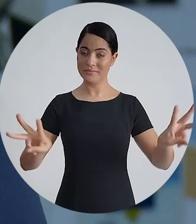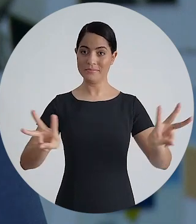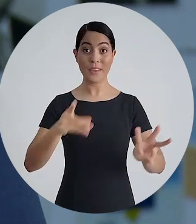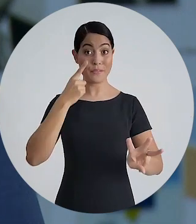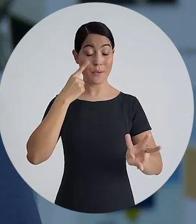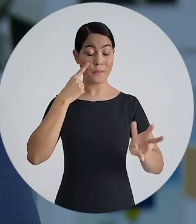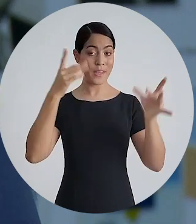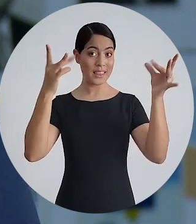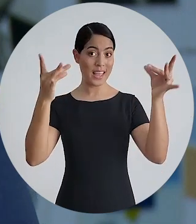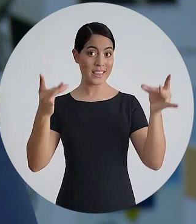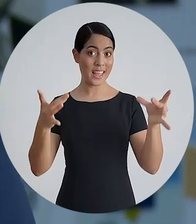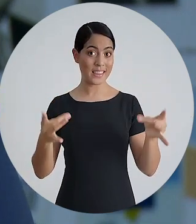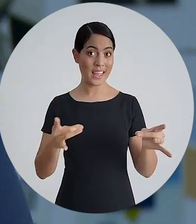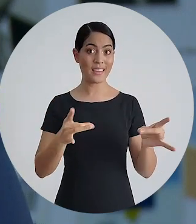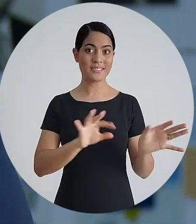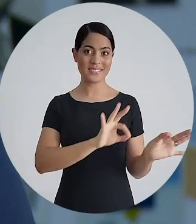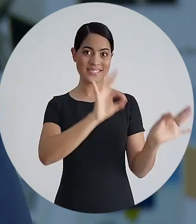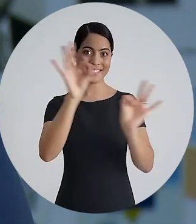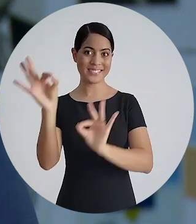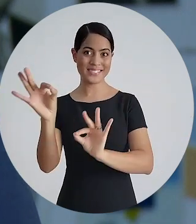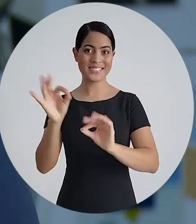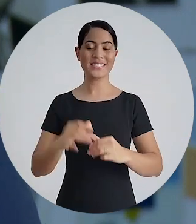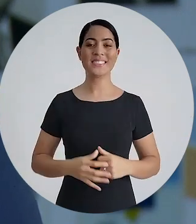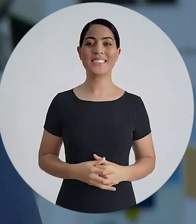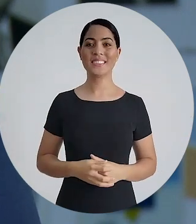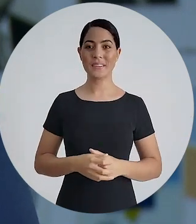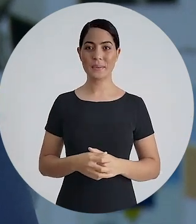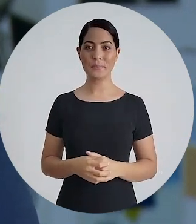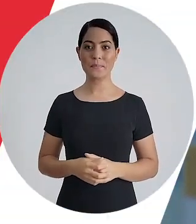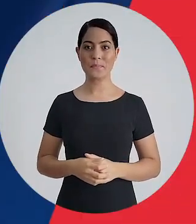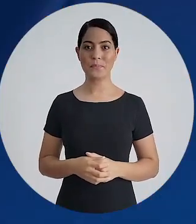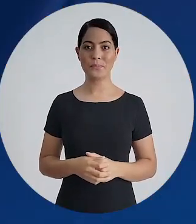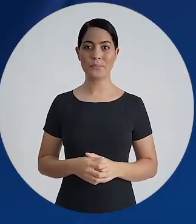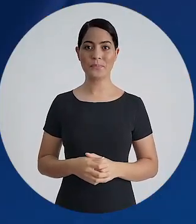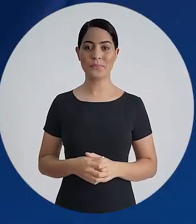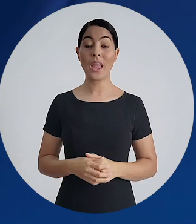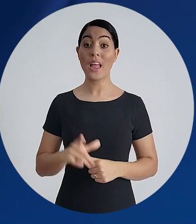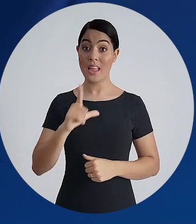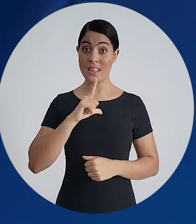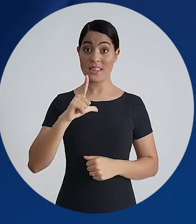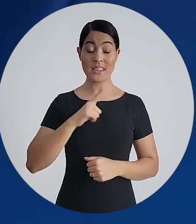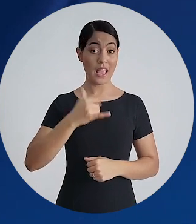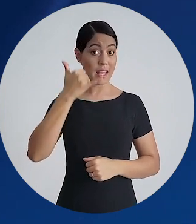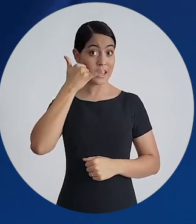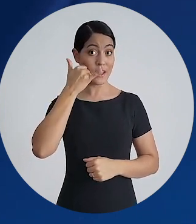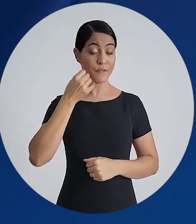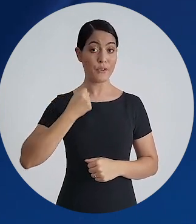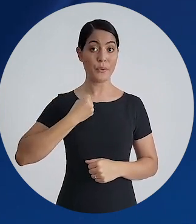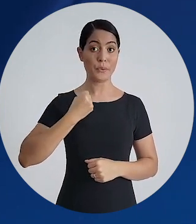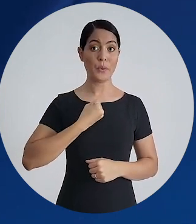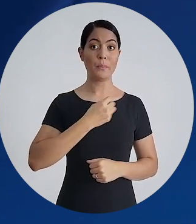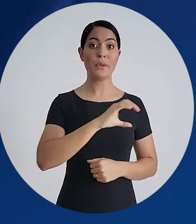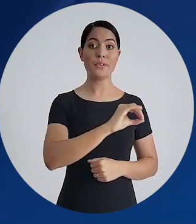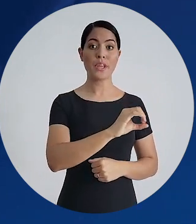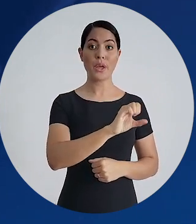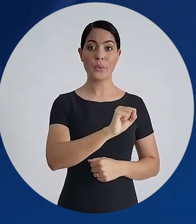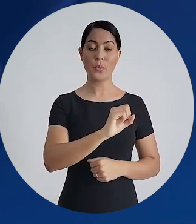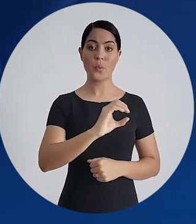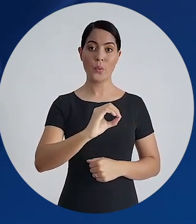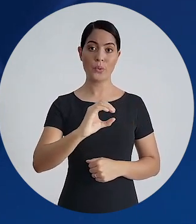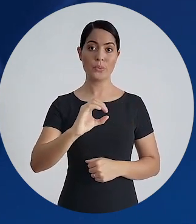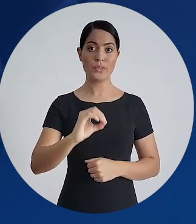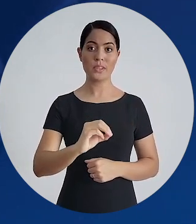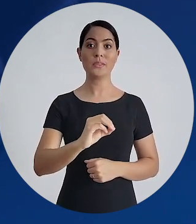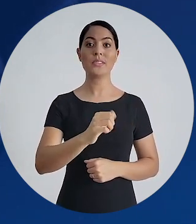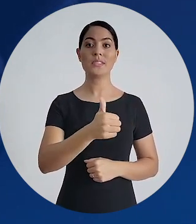advocacia. Acompanhe os detalhes neste vídeo. O serviço oferecido por meio do número de telefone